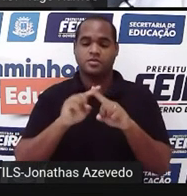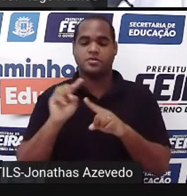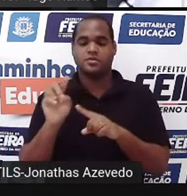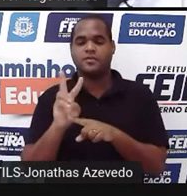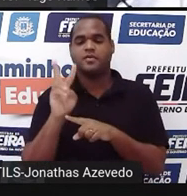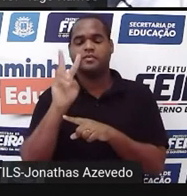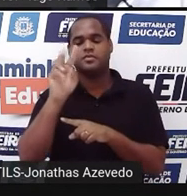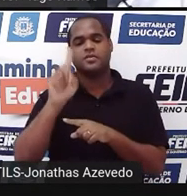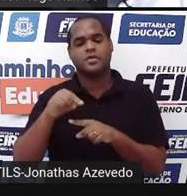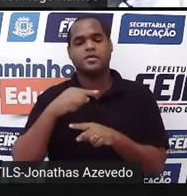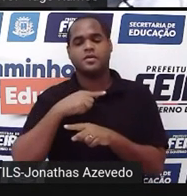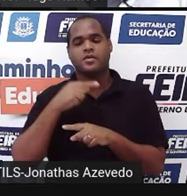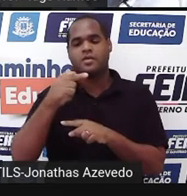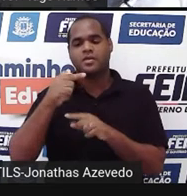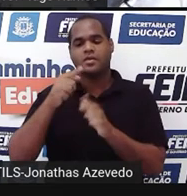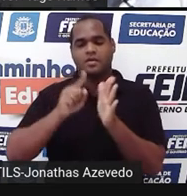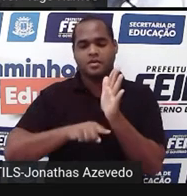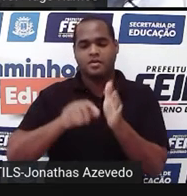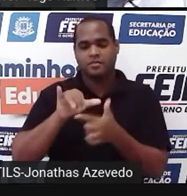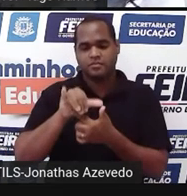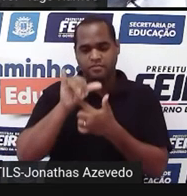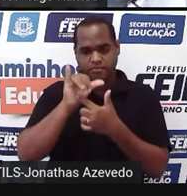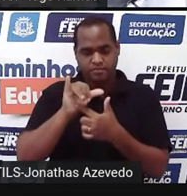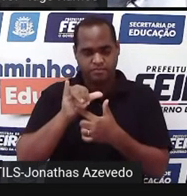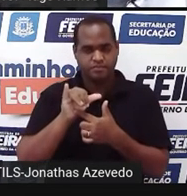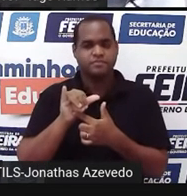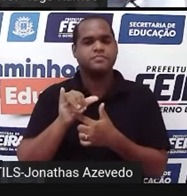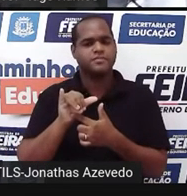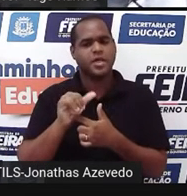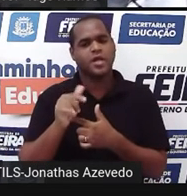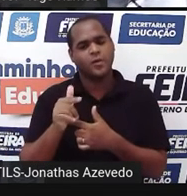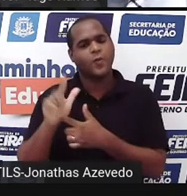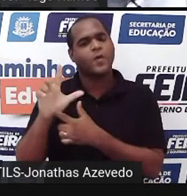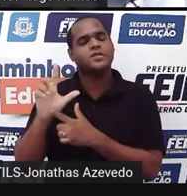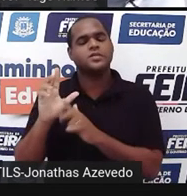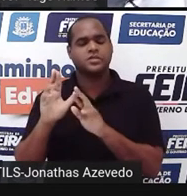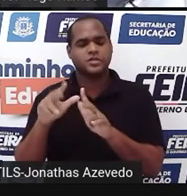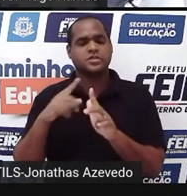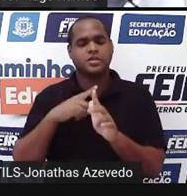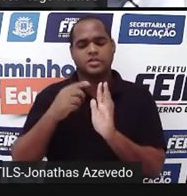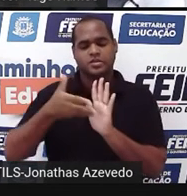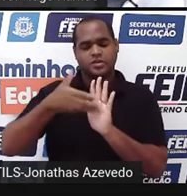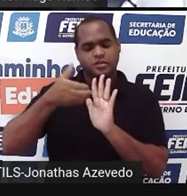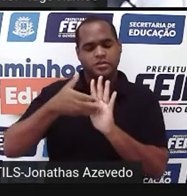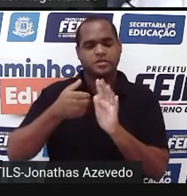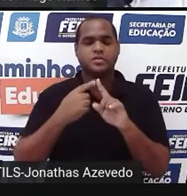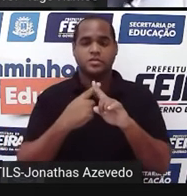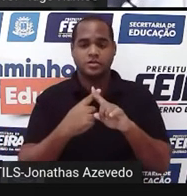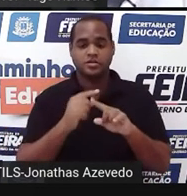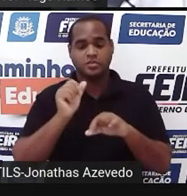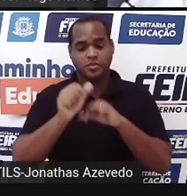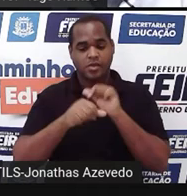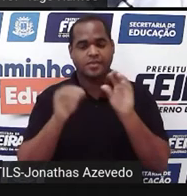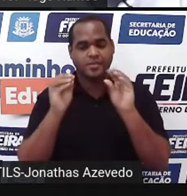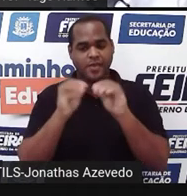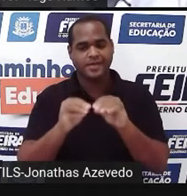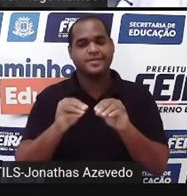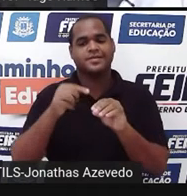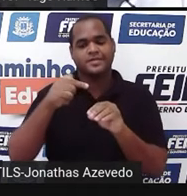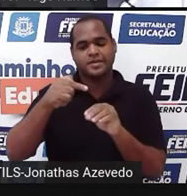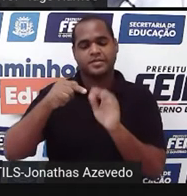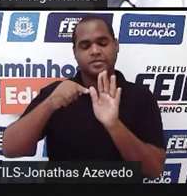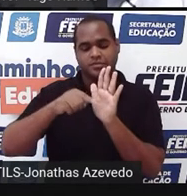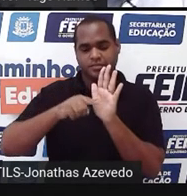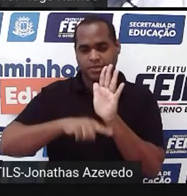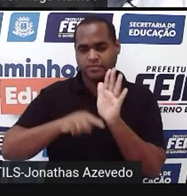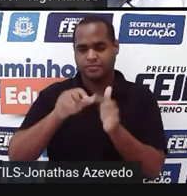um valor de 7 - Y então na outra equação eu posso tirar x e colocar 7 -